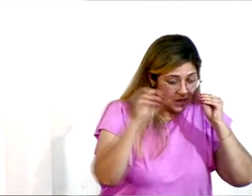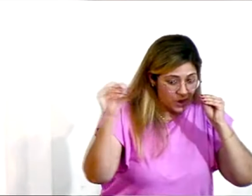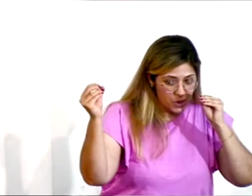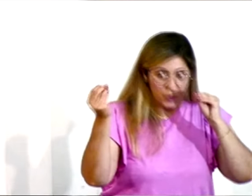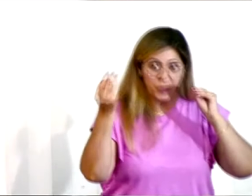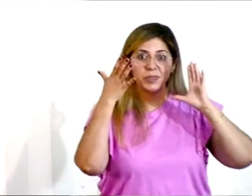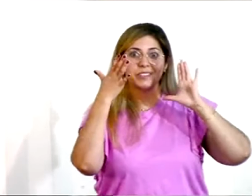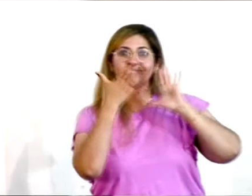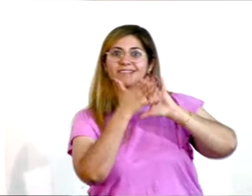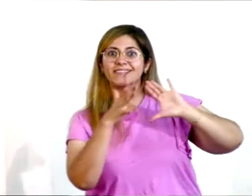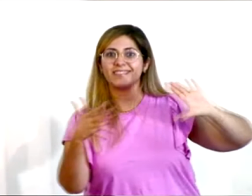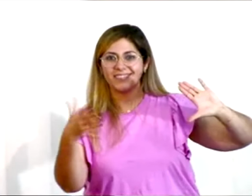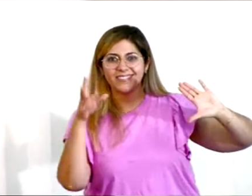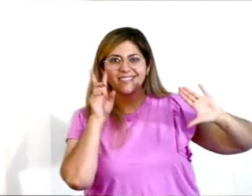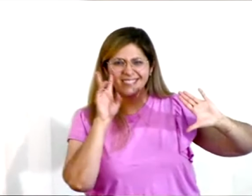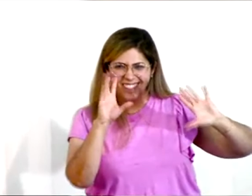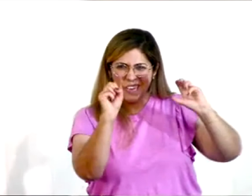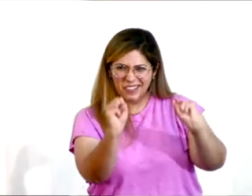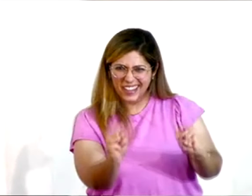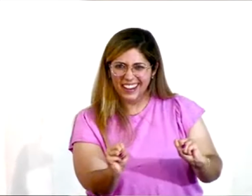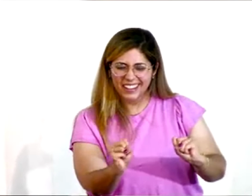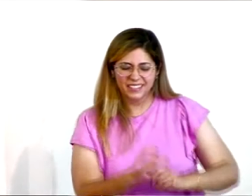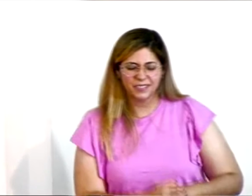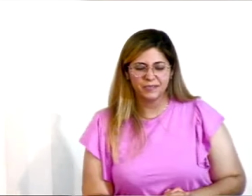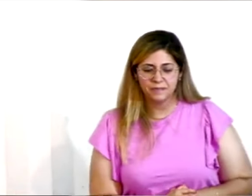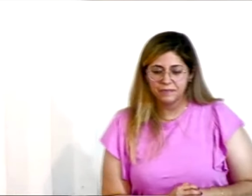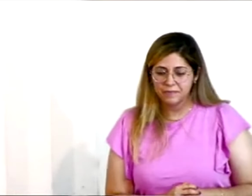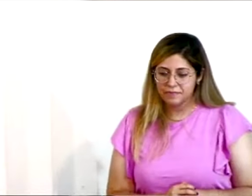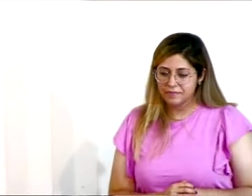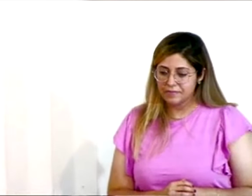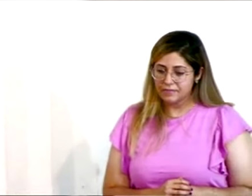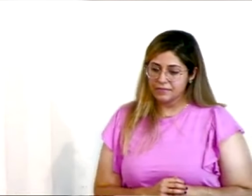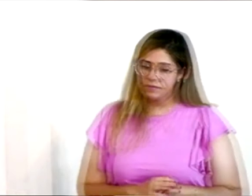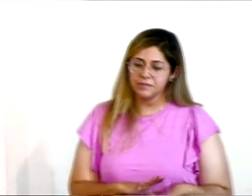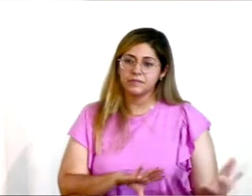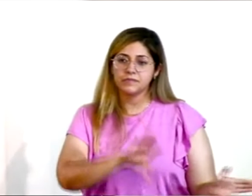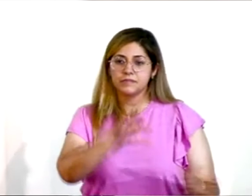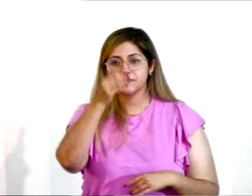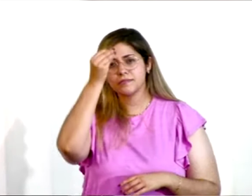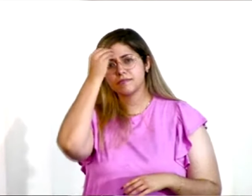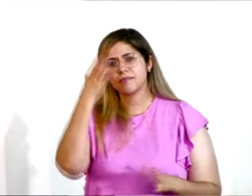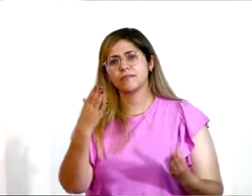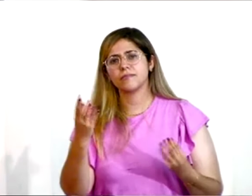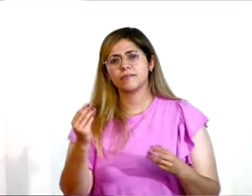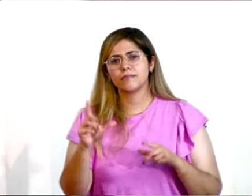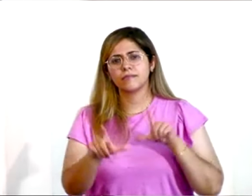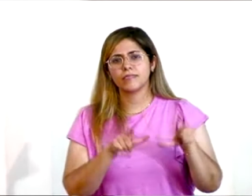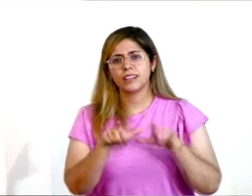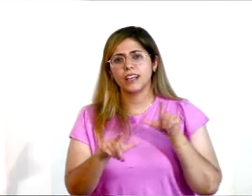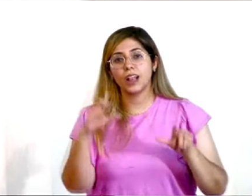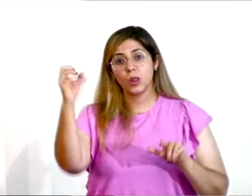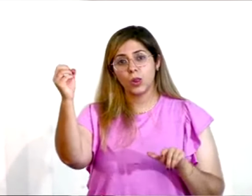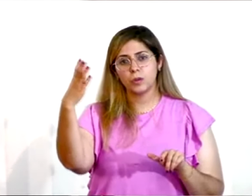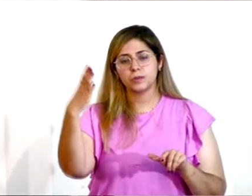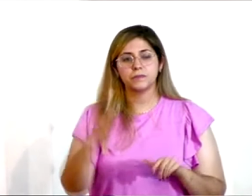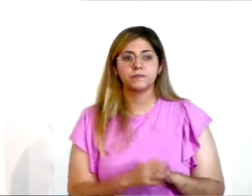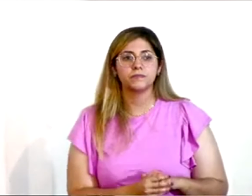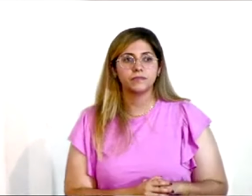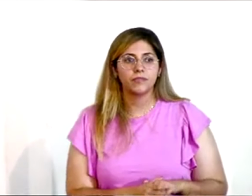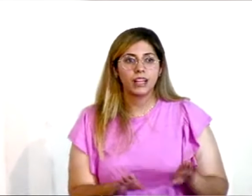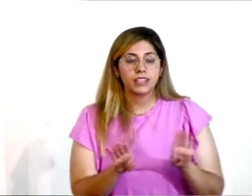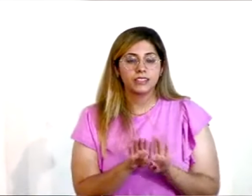ver. Nós temos muitas formas de Jesus trabalhar com luz. Por exemplo, no Monte da Transfiguração, o seu rosto